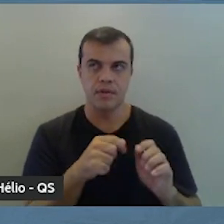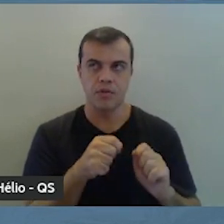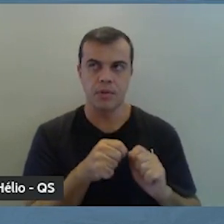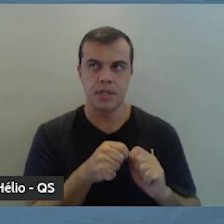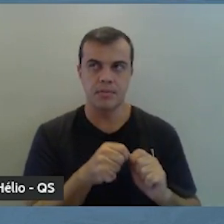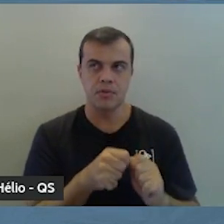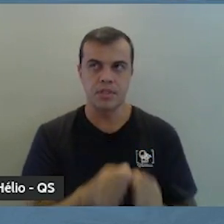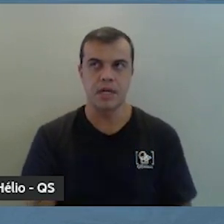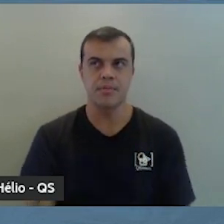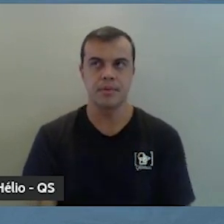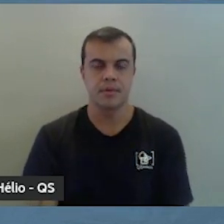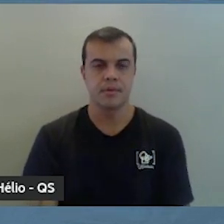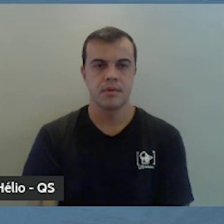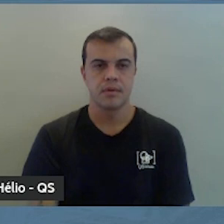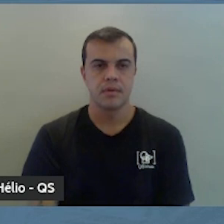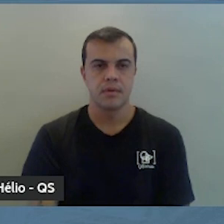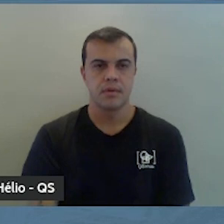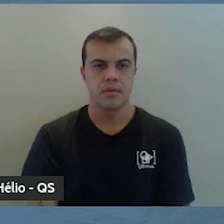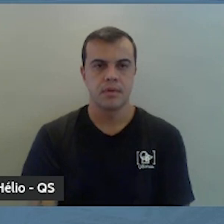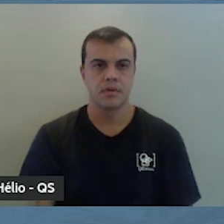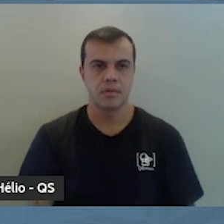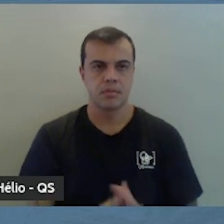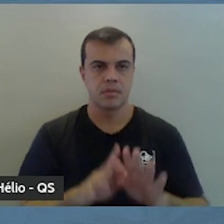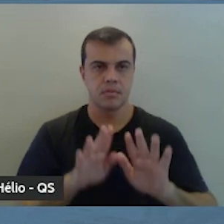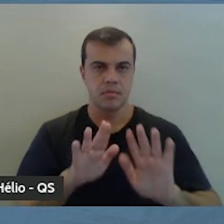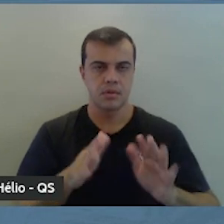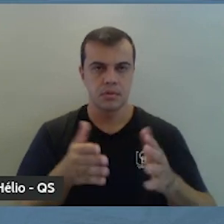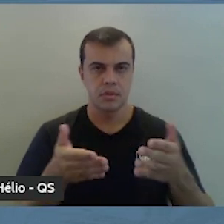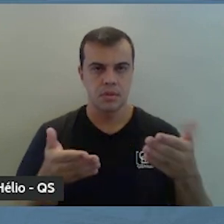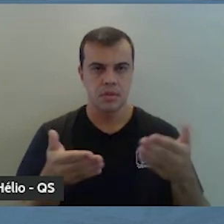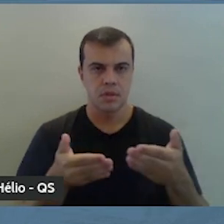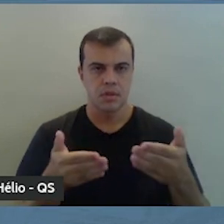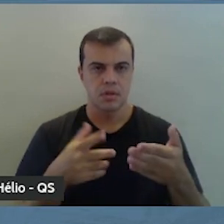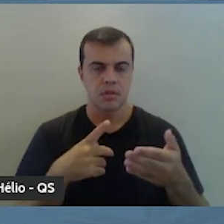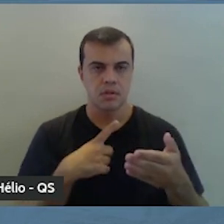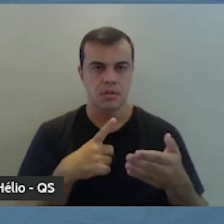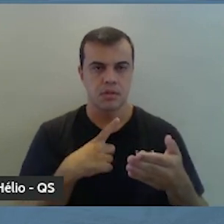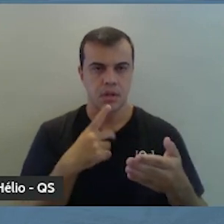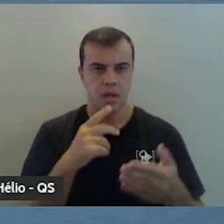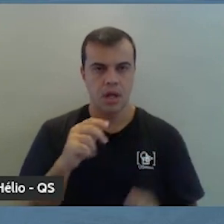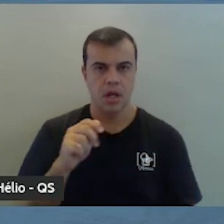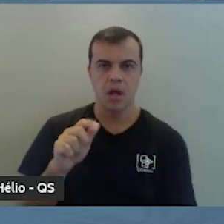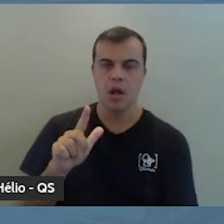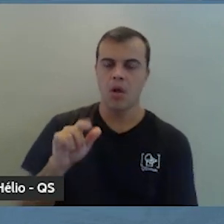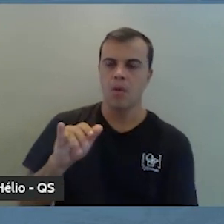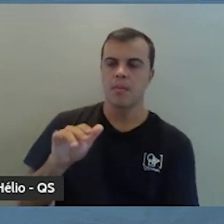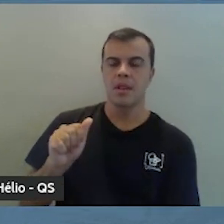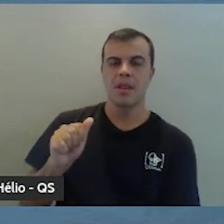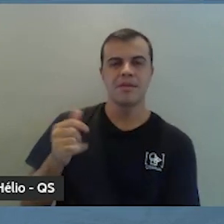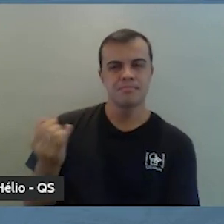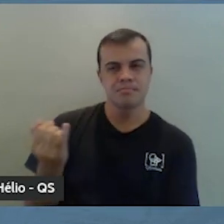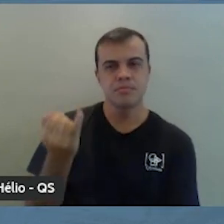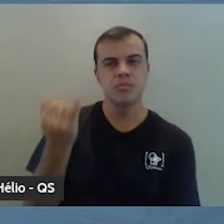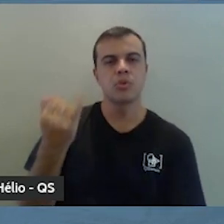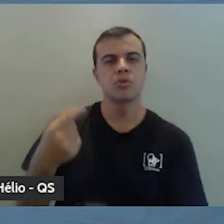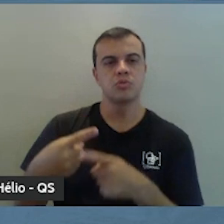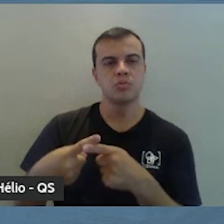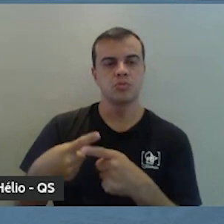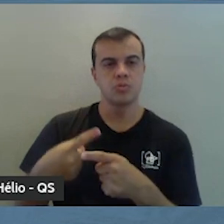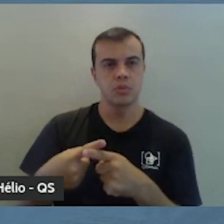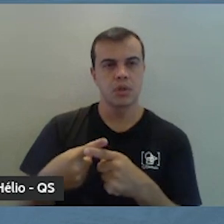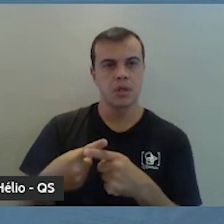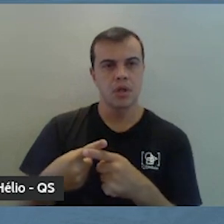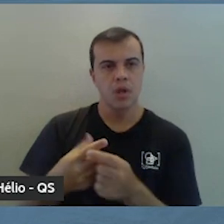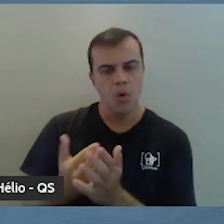completamente. Mas, então, citar o Almeida Júnior é essencial por isso, porque é